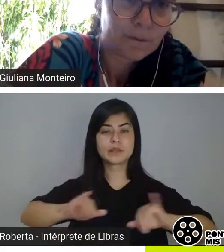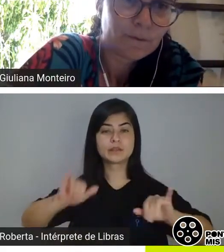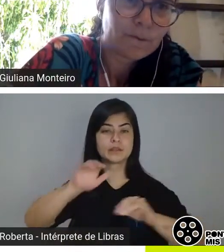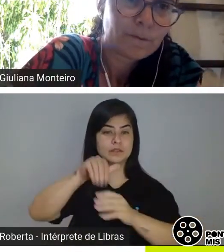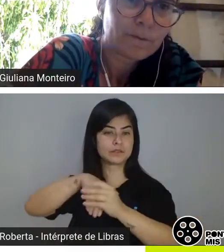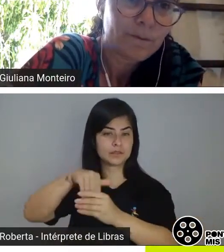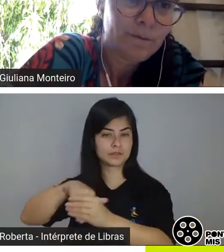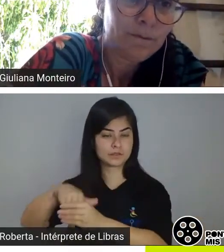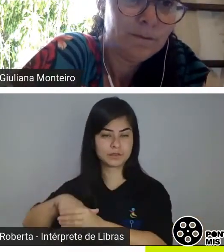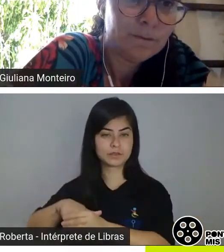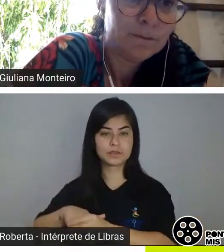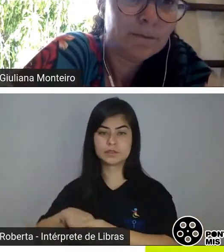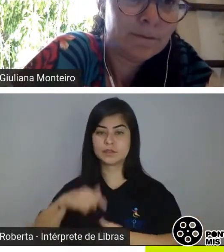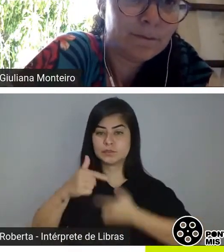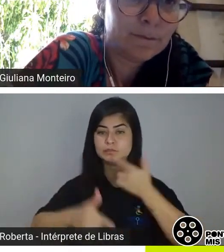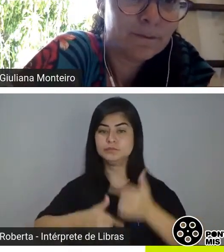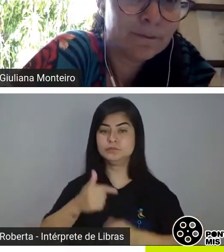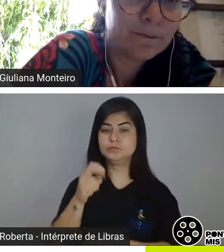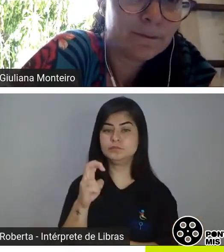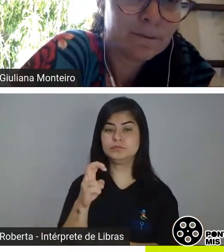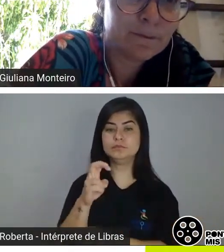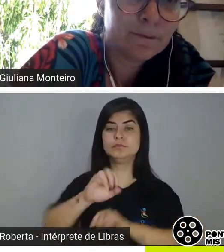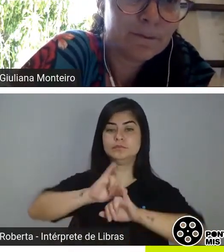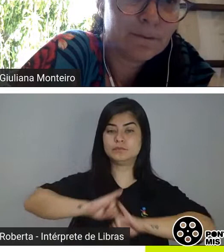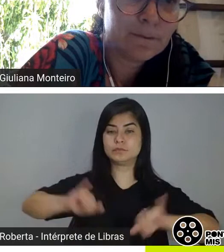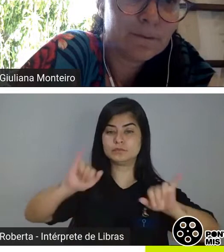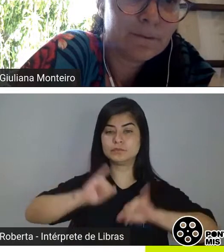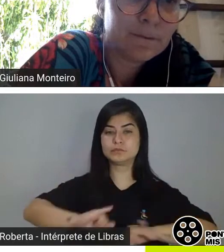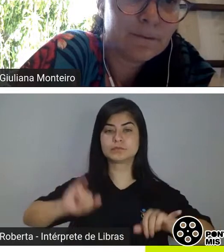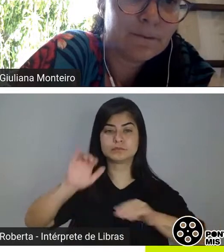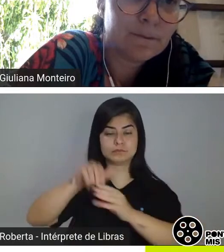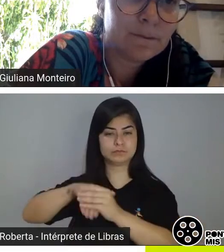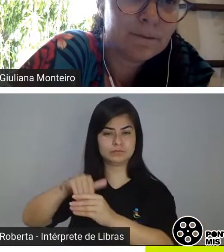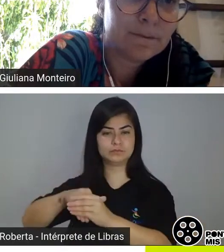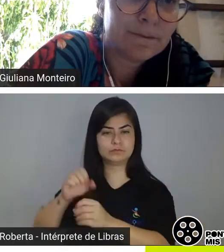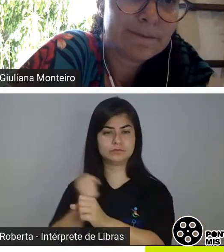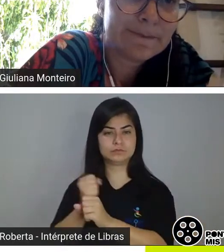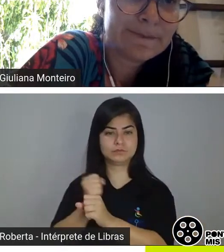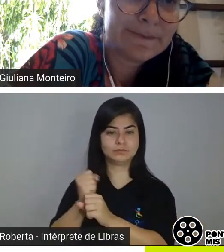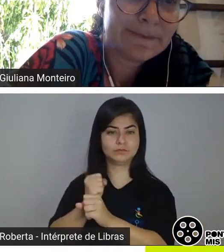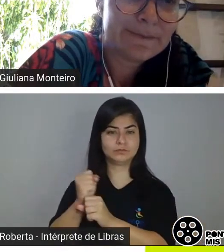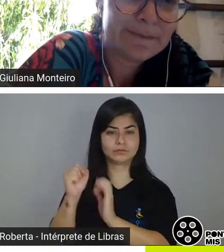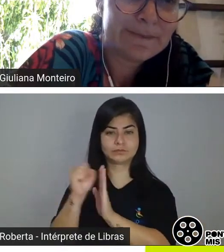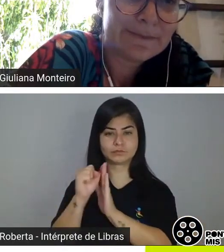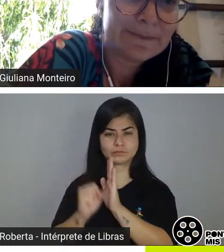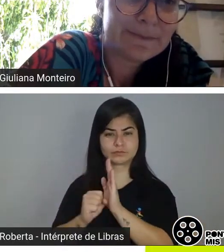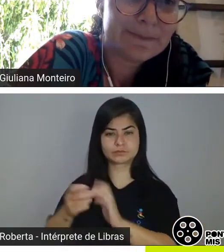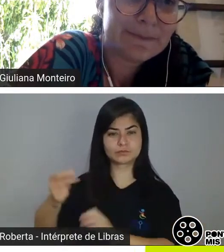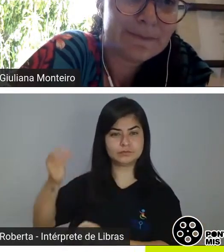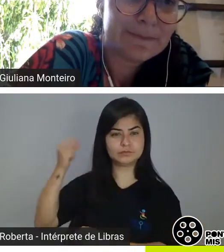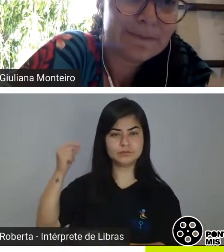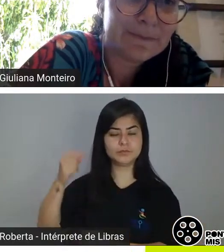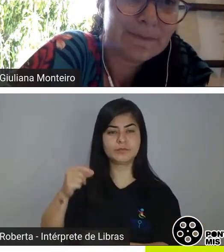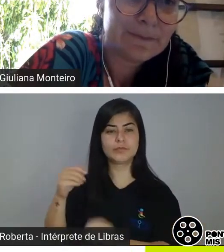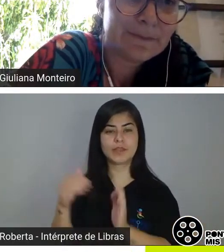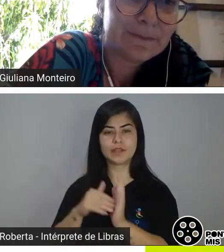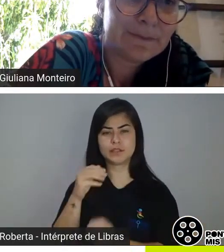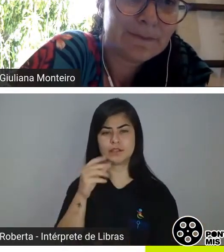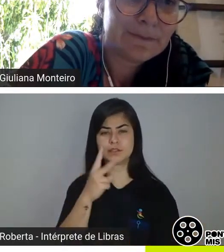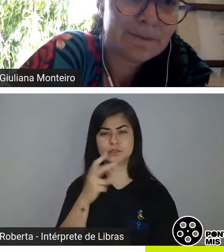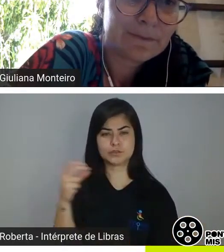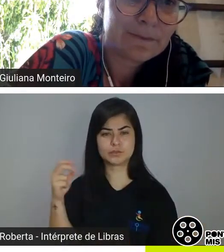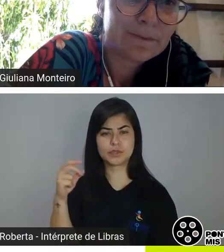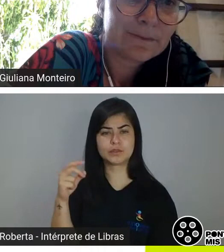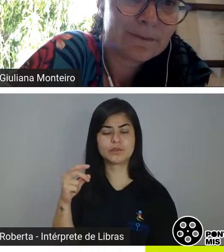em 5 campanhas eleitorais no século passado, até 2000, aqui no Rio Grande do Sul, as campanhas